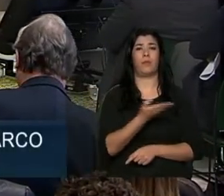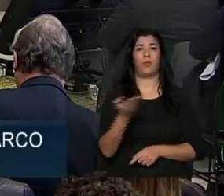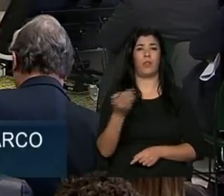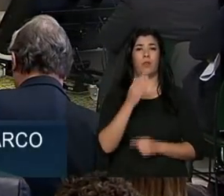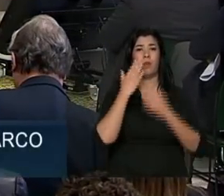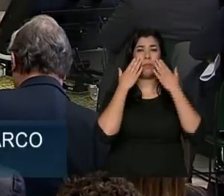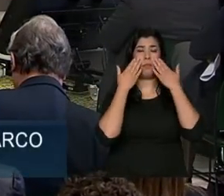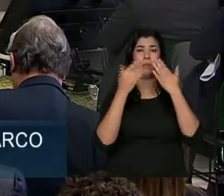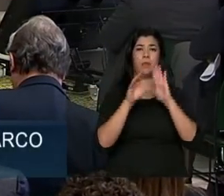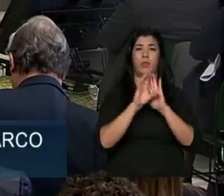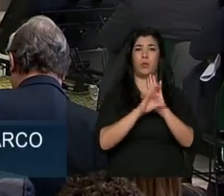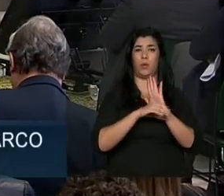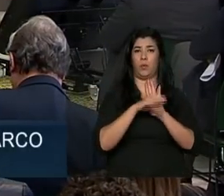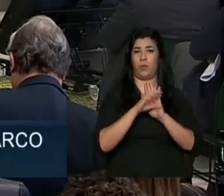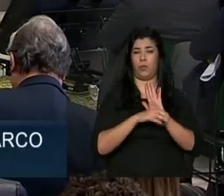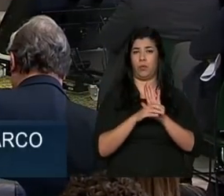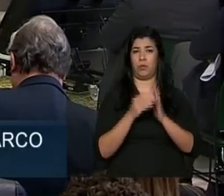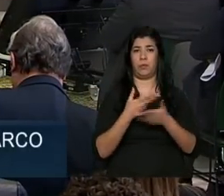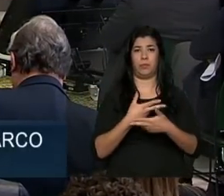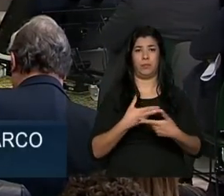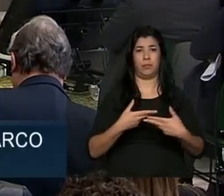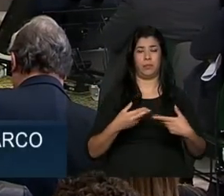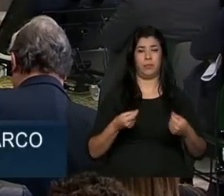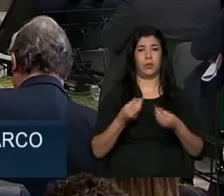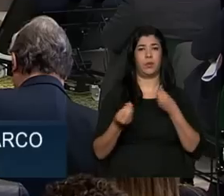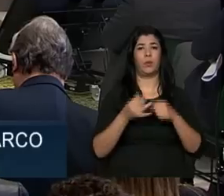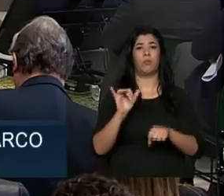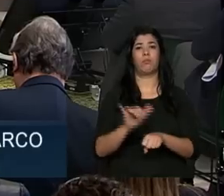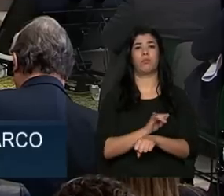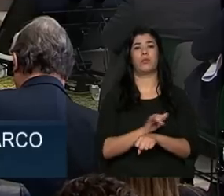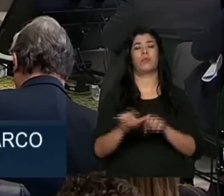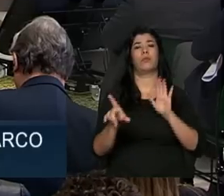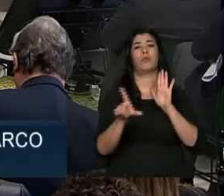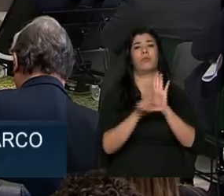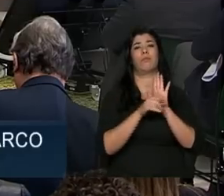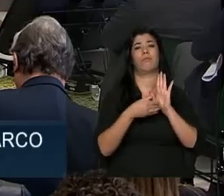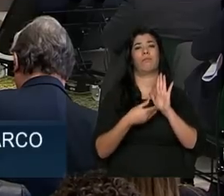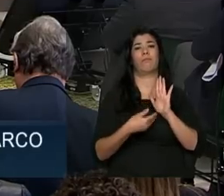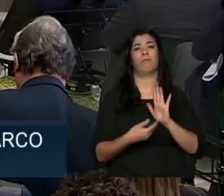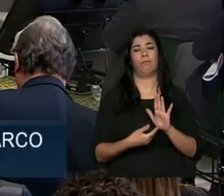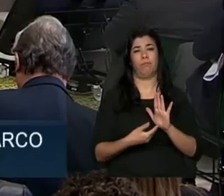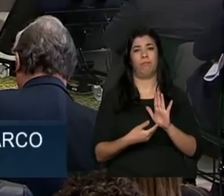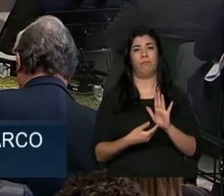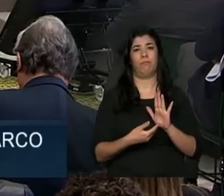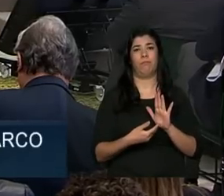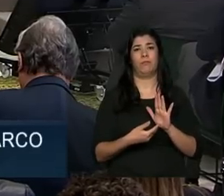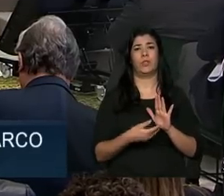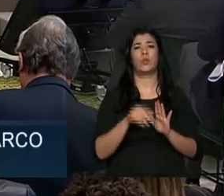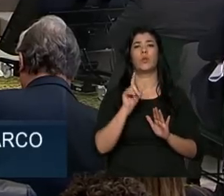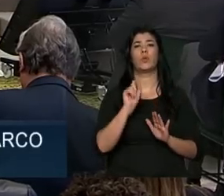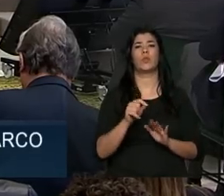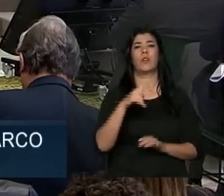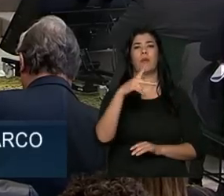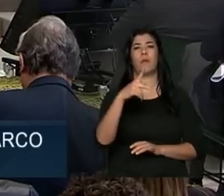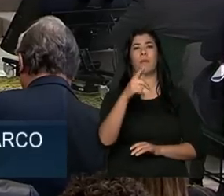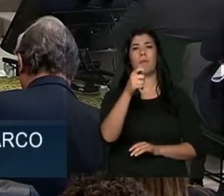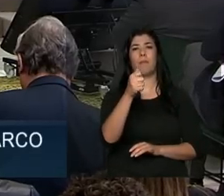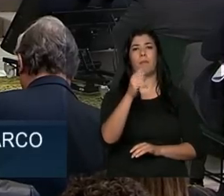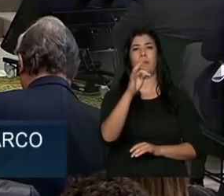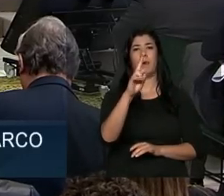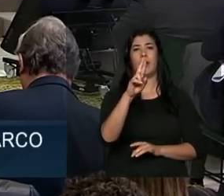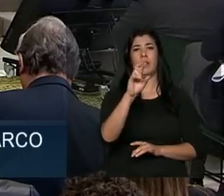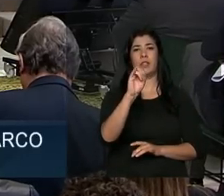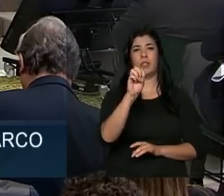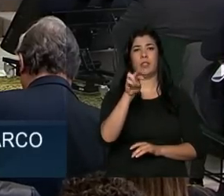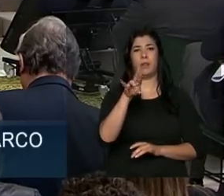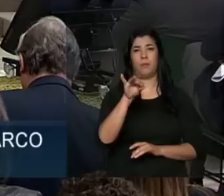conceitos, eu vou falar não de conceito, eu vou falar da estrutura da lei. Fala de patrimônio genético, ou seja, usar